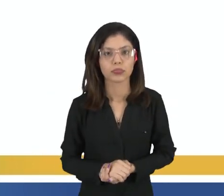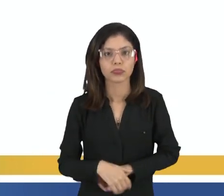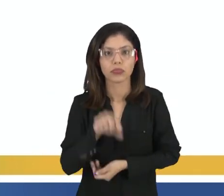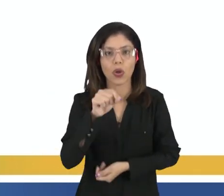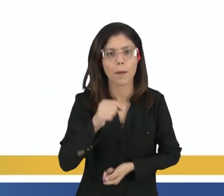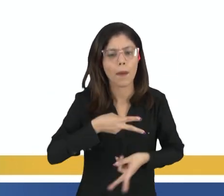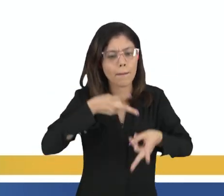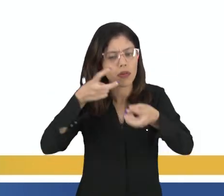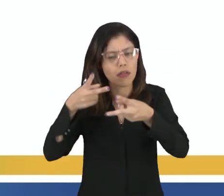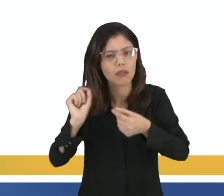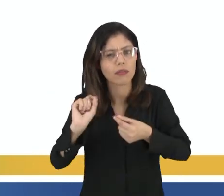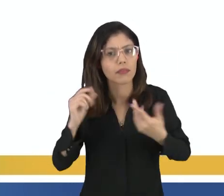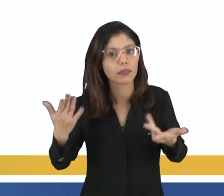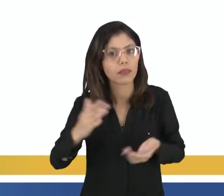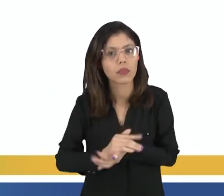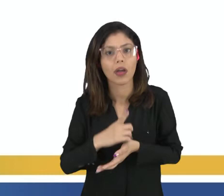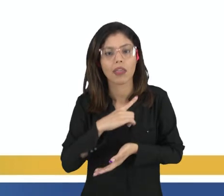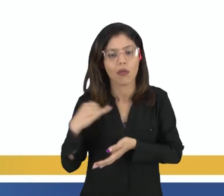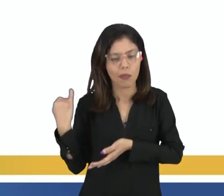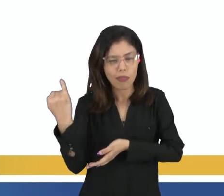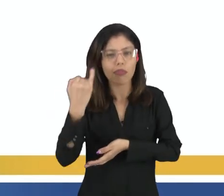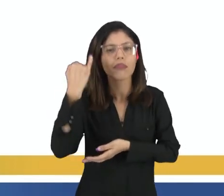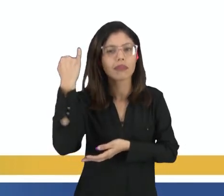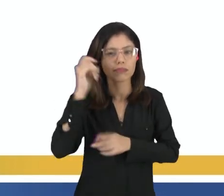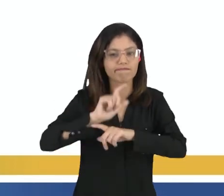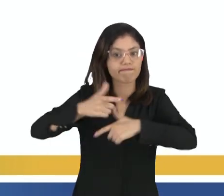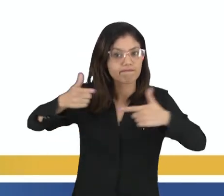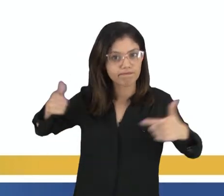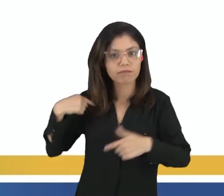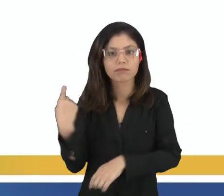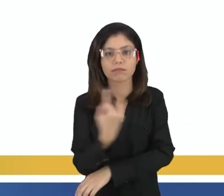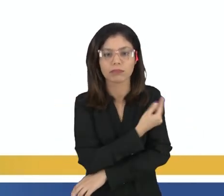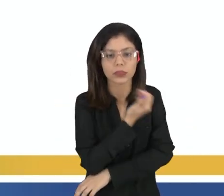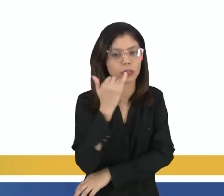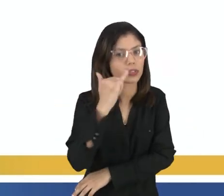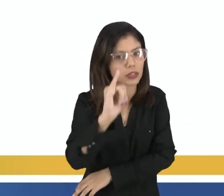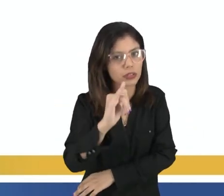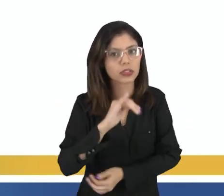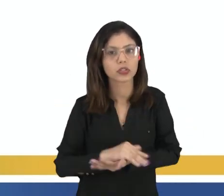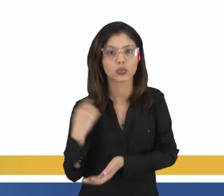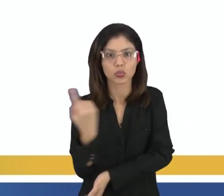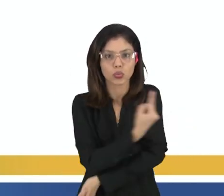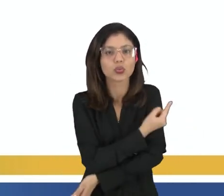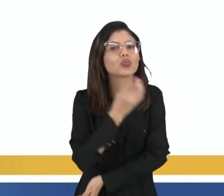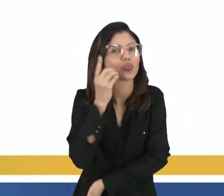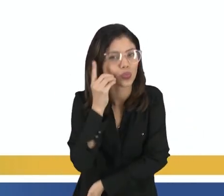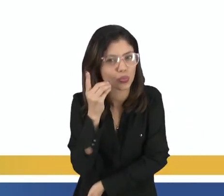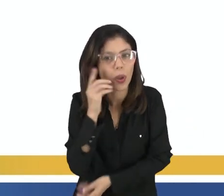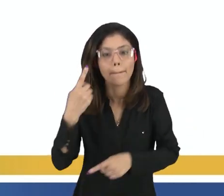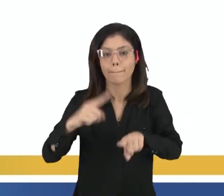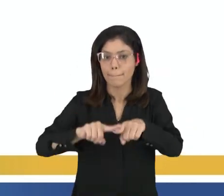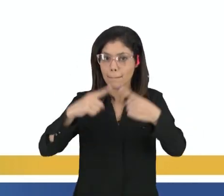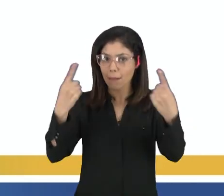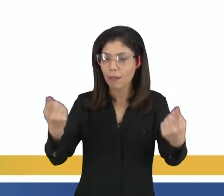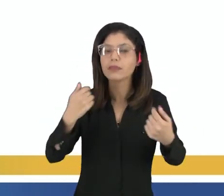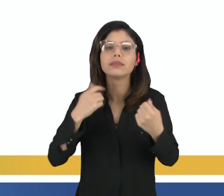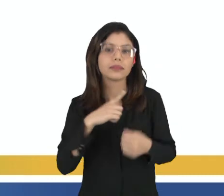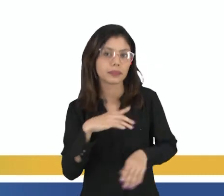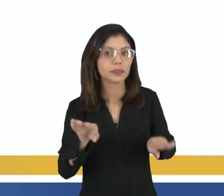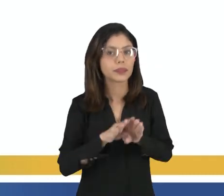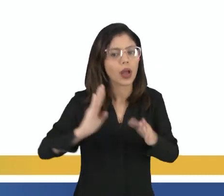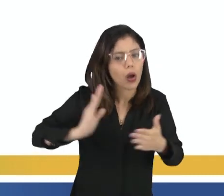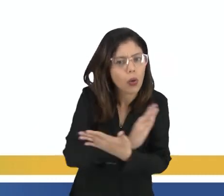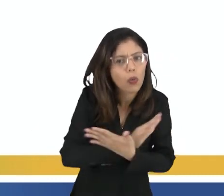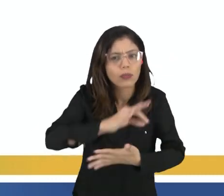Então, o que a gente pode observar aqui? Existe uma importância muito grande dos eletrônicos no nosso dia a dia. Porém, existem